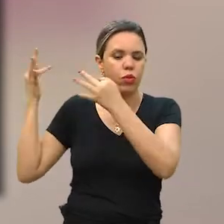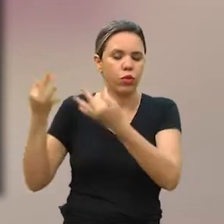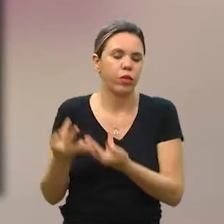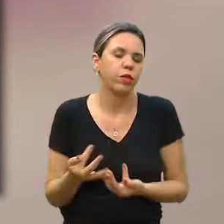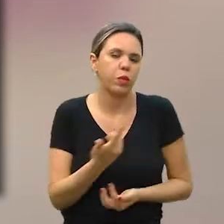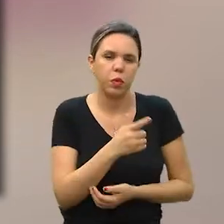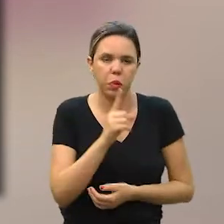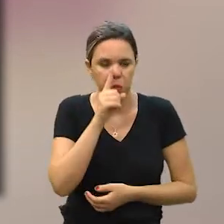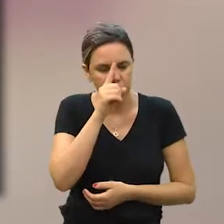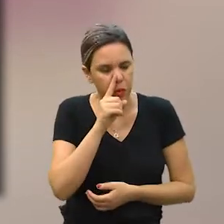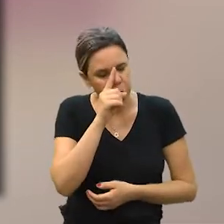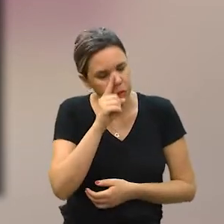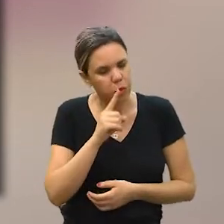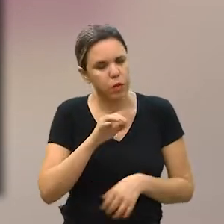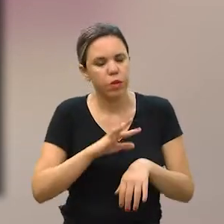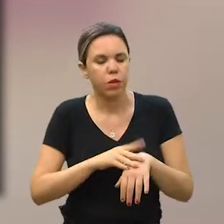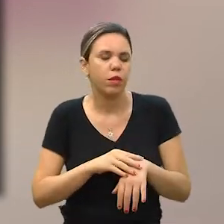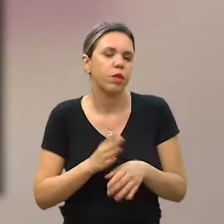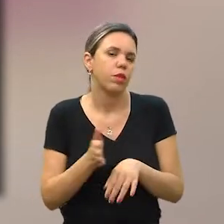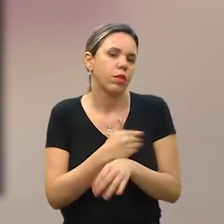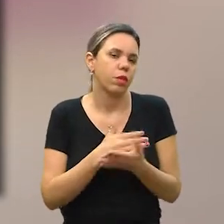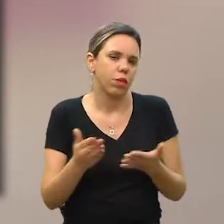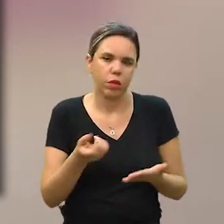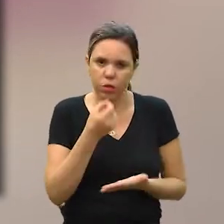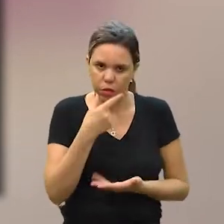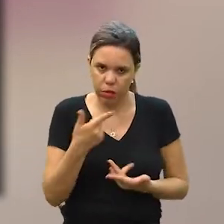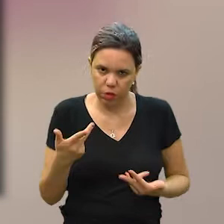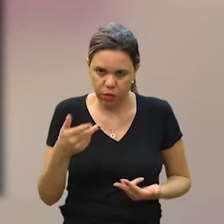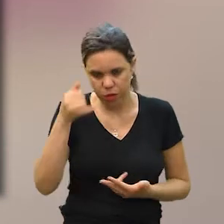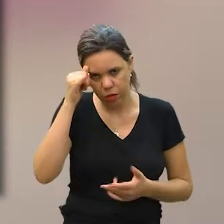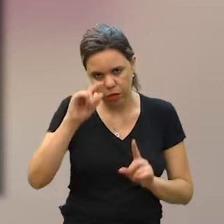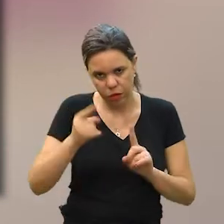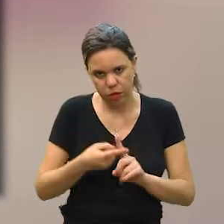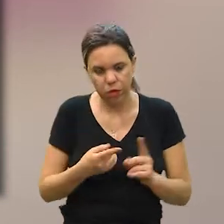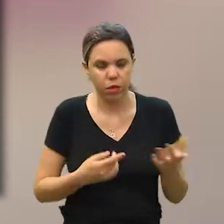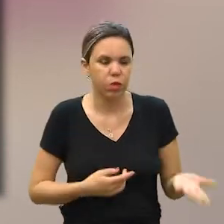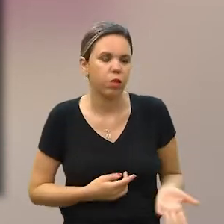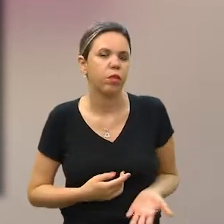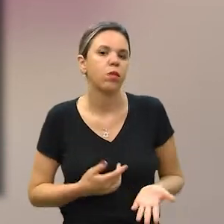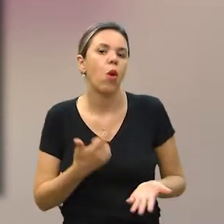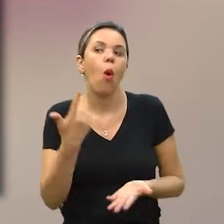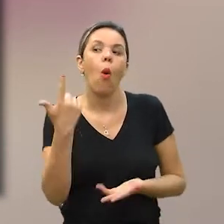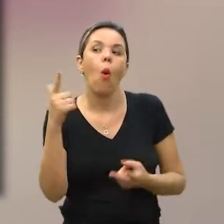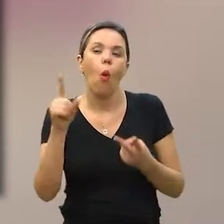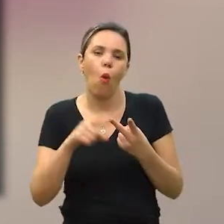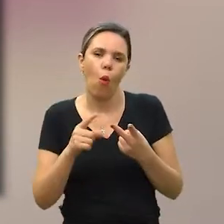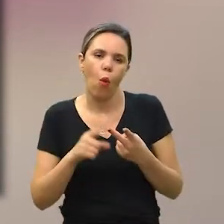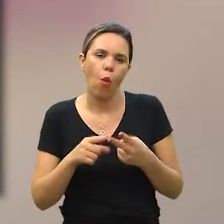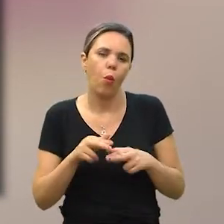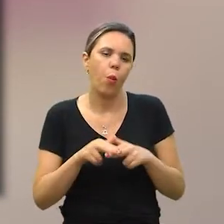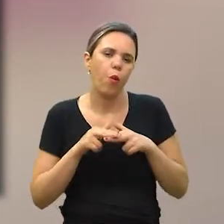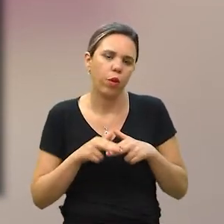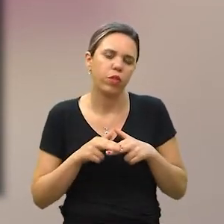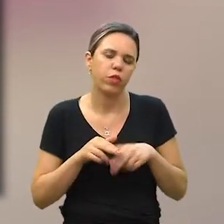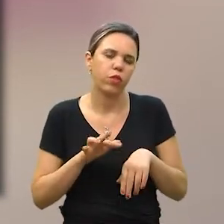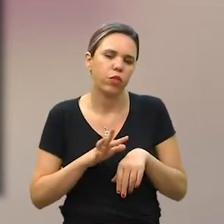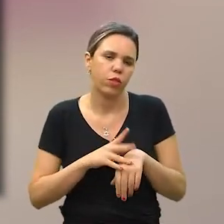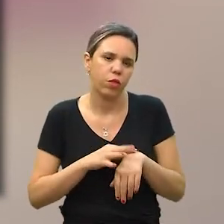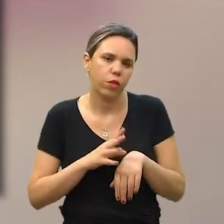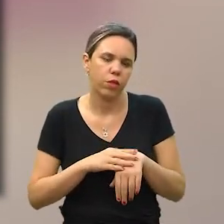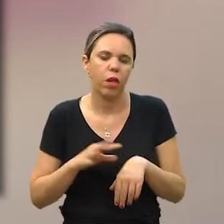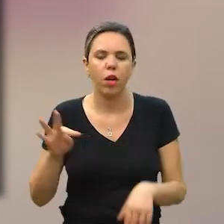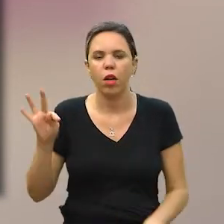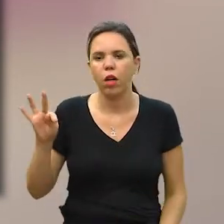tem risco de trombose na família, antes de começar a tomar uma anticoncepcional. Outra causa de trombose que são